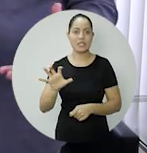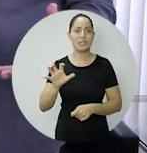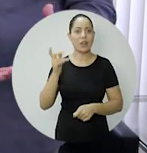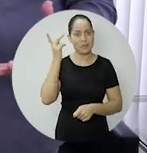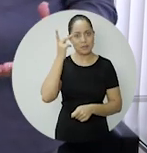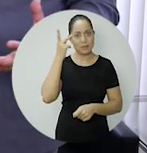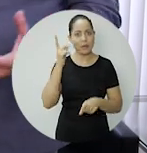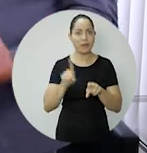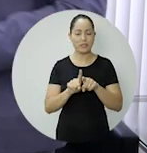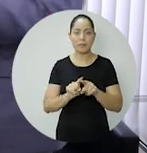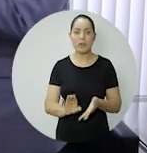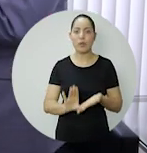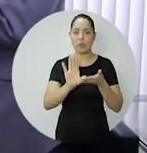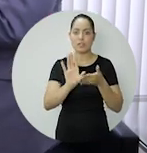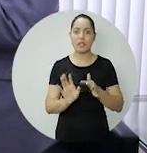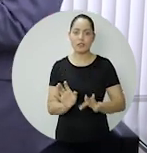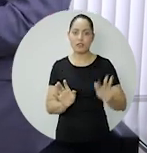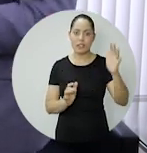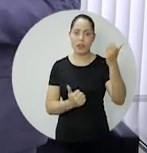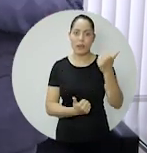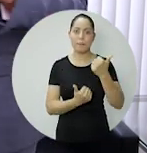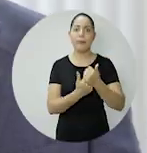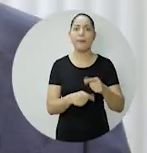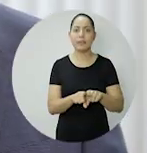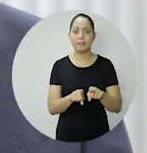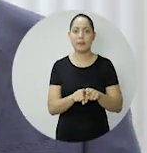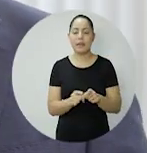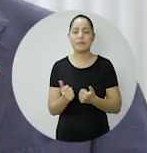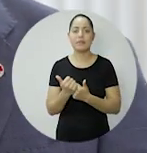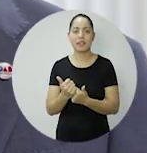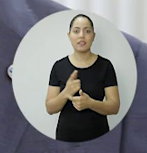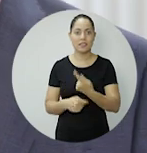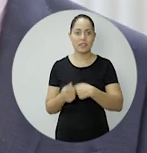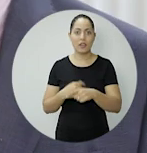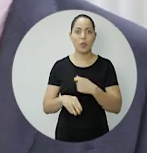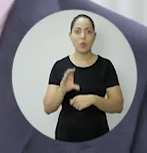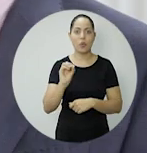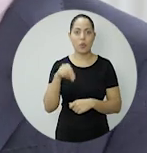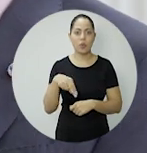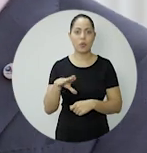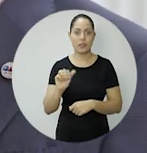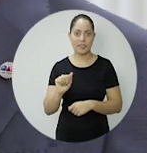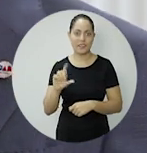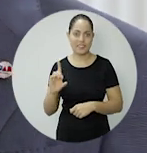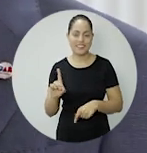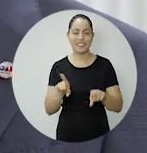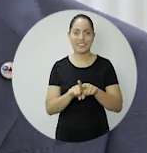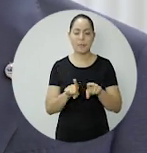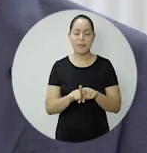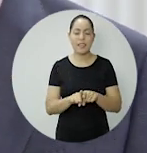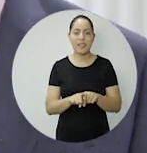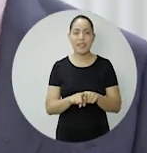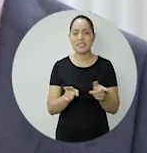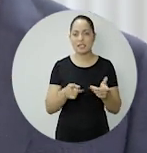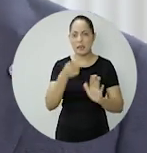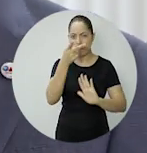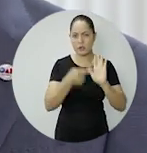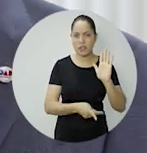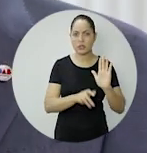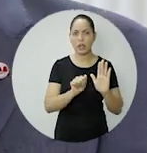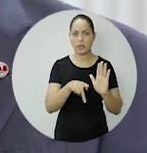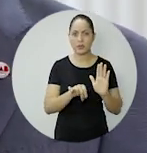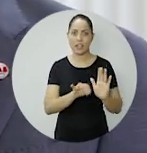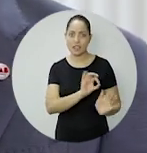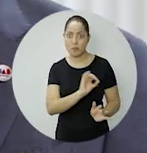nossa seccional paulista e o nosso Conselho Federal e a Caixa de Assistência, a CONCAD, a Anuidade Zero, né, o projeto da